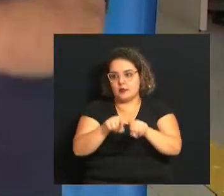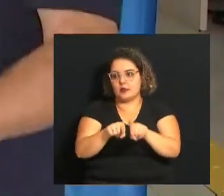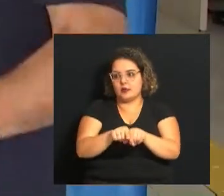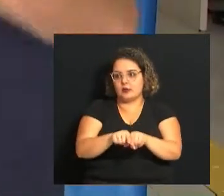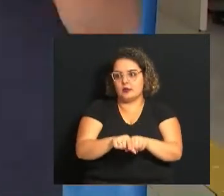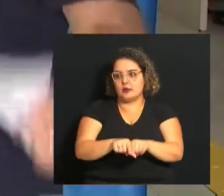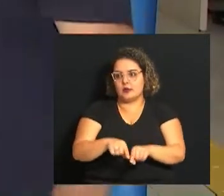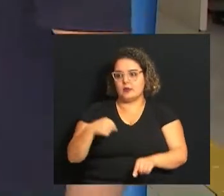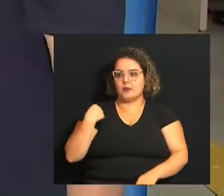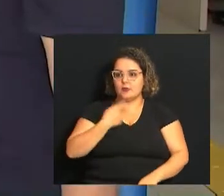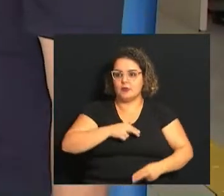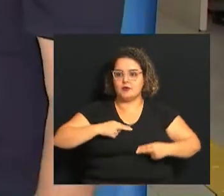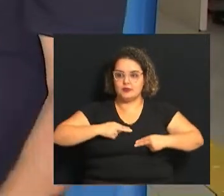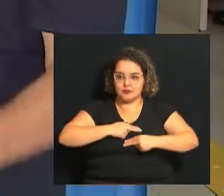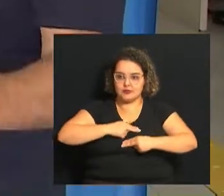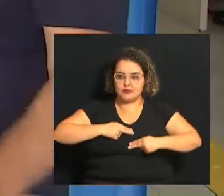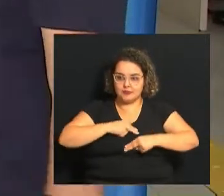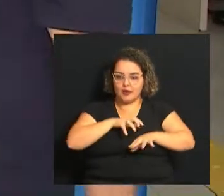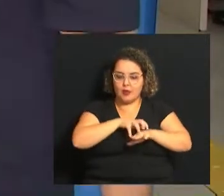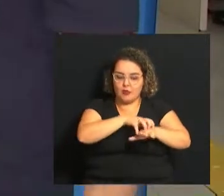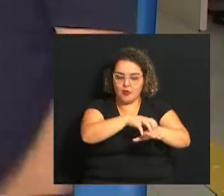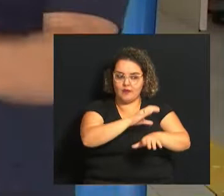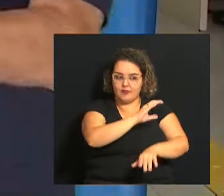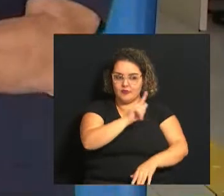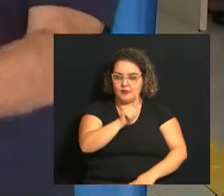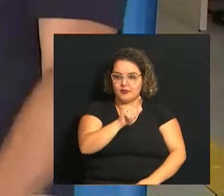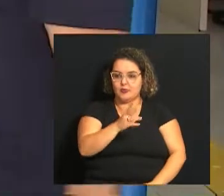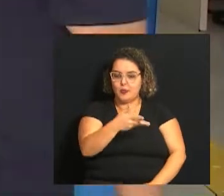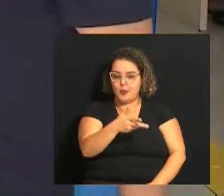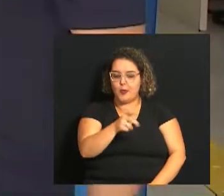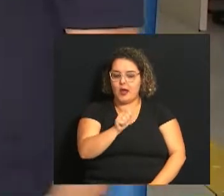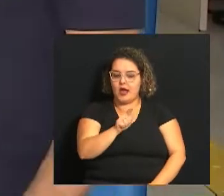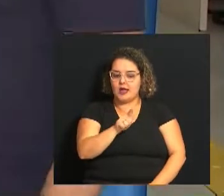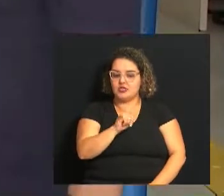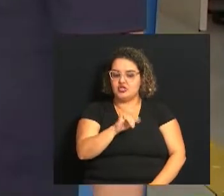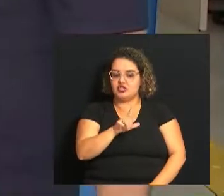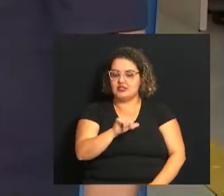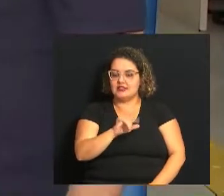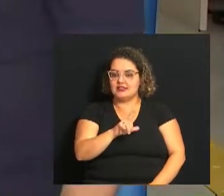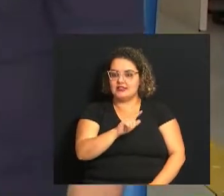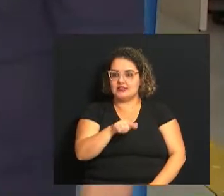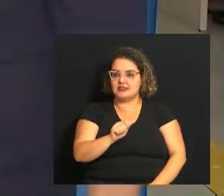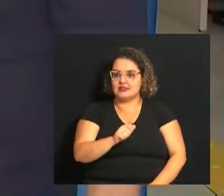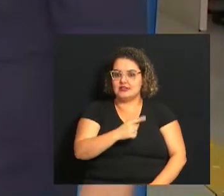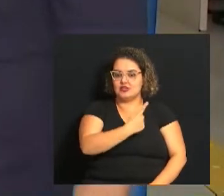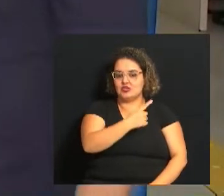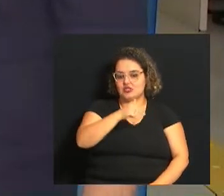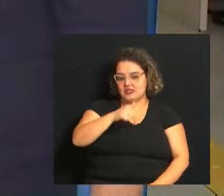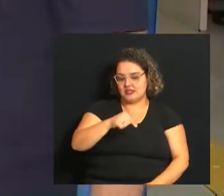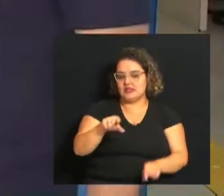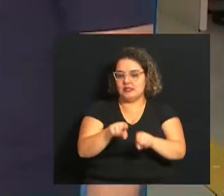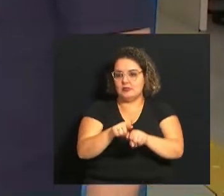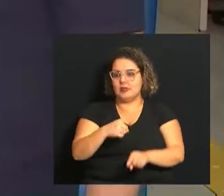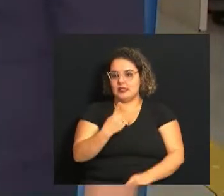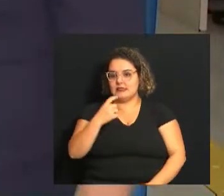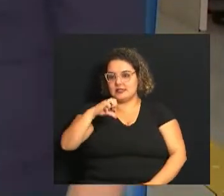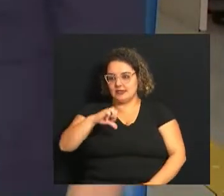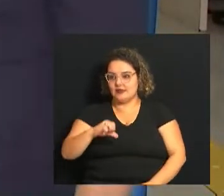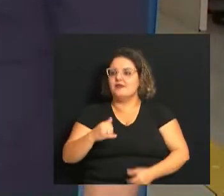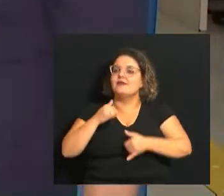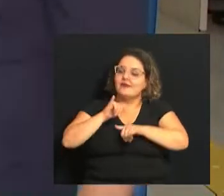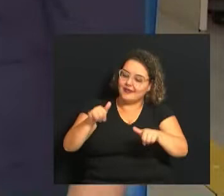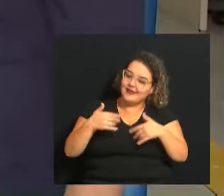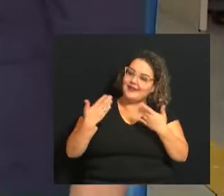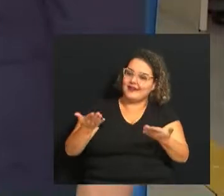Sebrae Móvel, lá no Campo Grande, lá no Agiliza aí, no dia 17 e no dia 19. Tá dado o recado, então? Tá dado o recado.